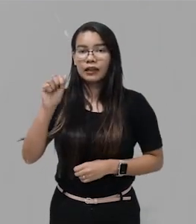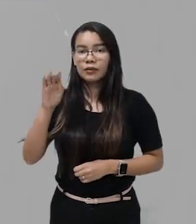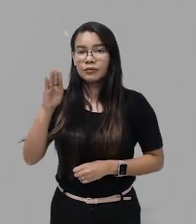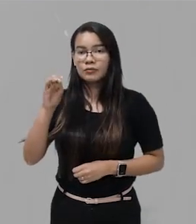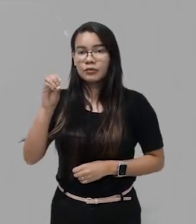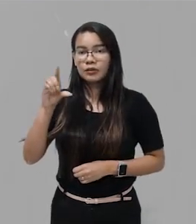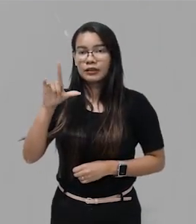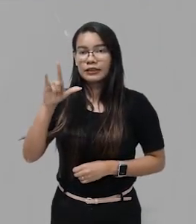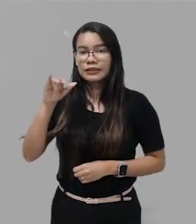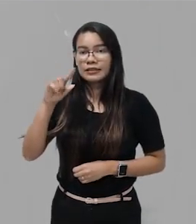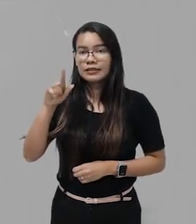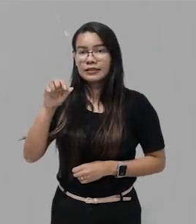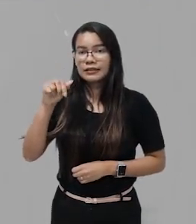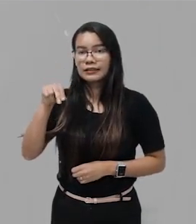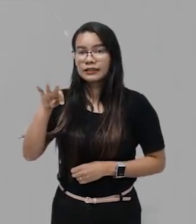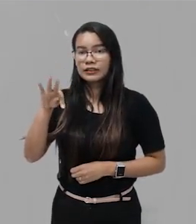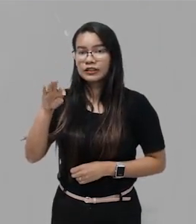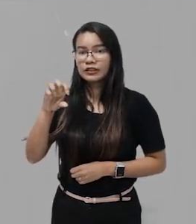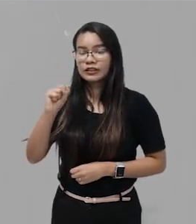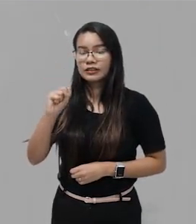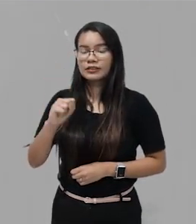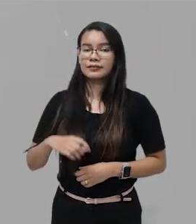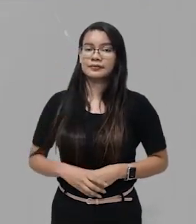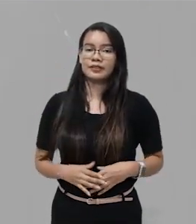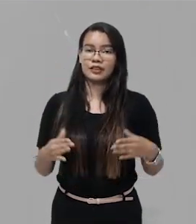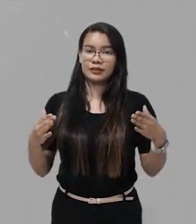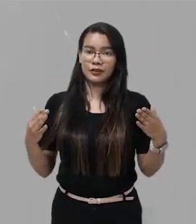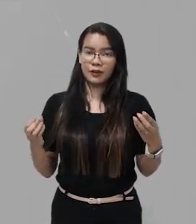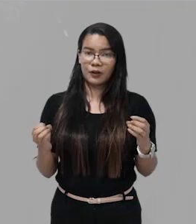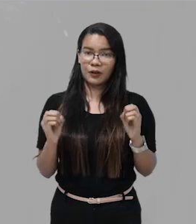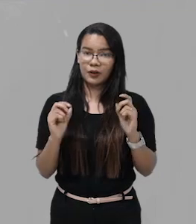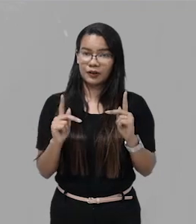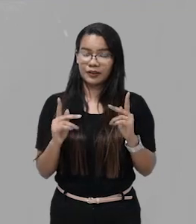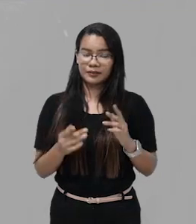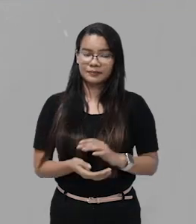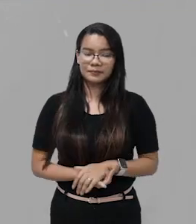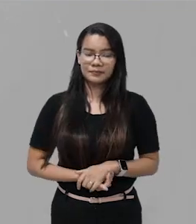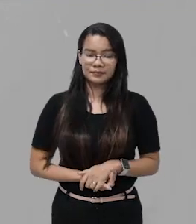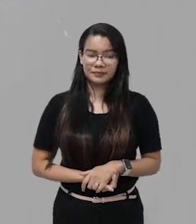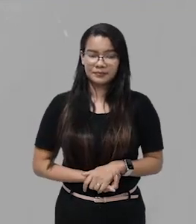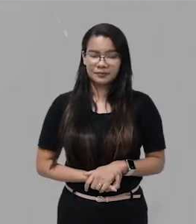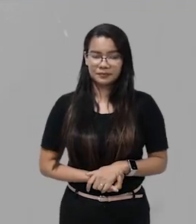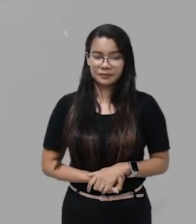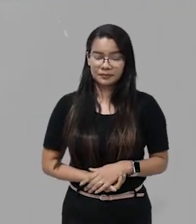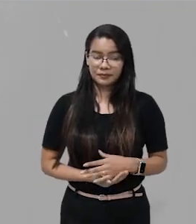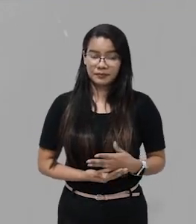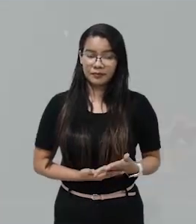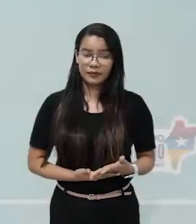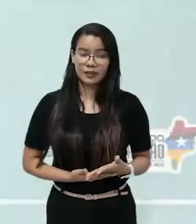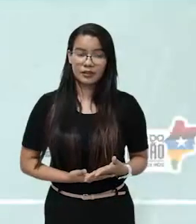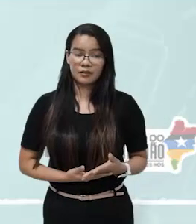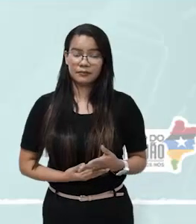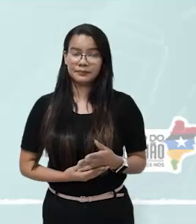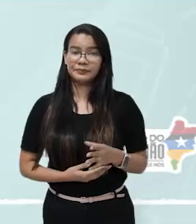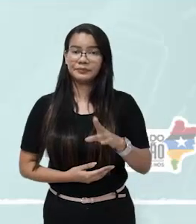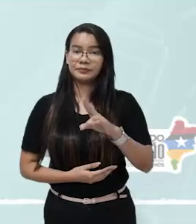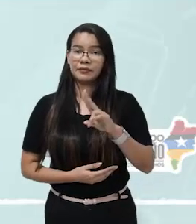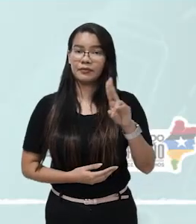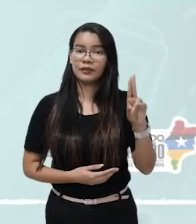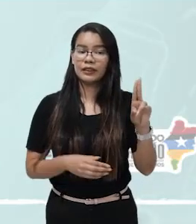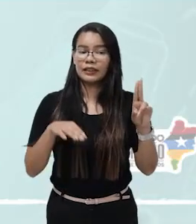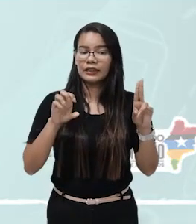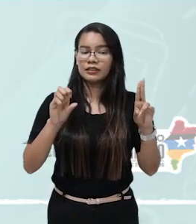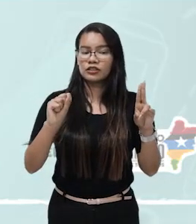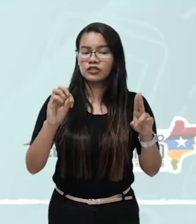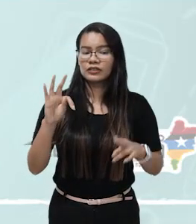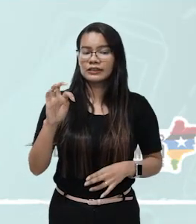drogas ilícitas, e hoje nós iremos falar aqui de esteroides anabolizantes. Tá aqui, nós iremos falar sobre